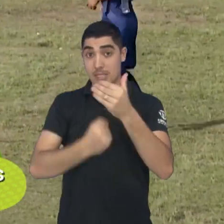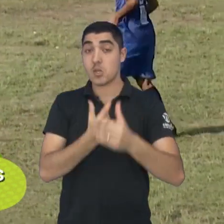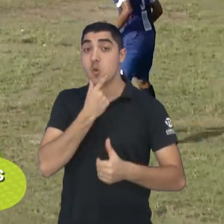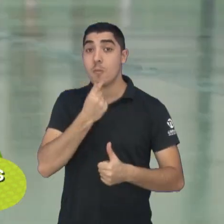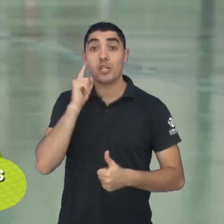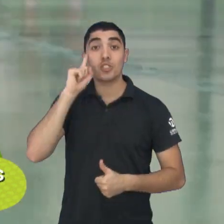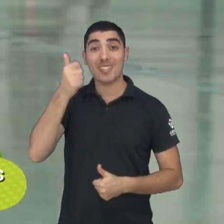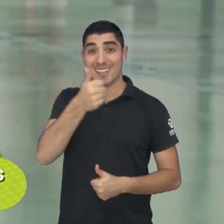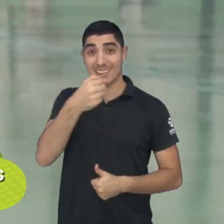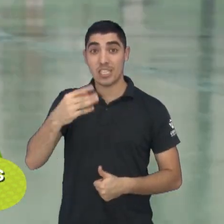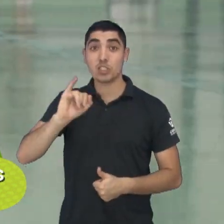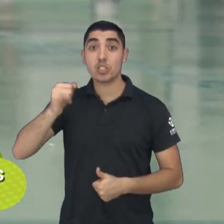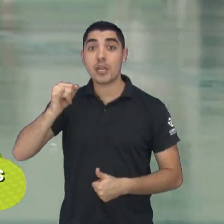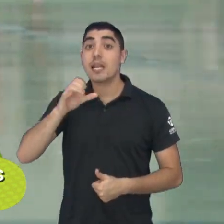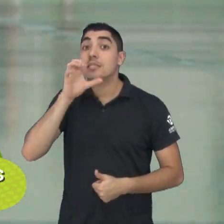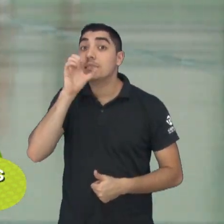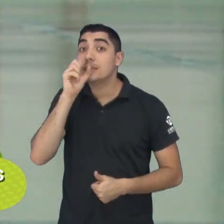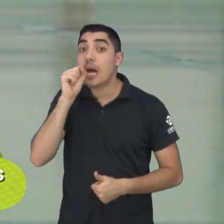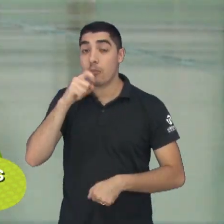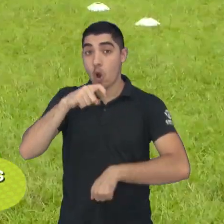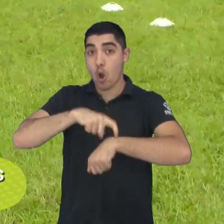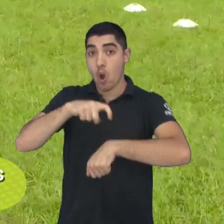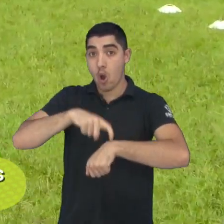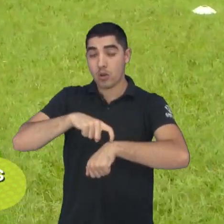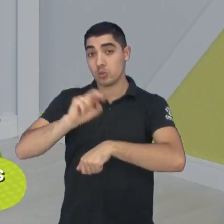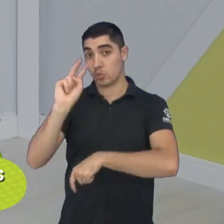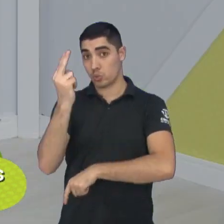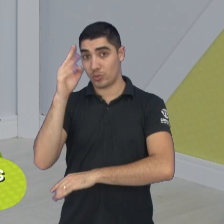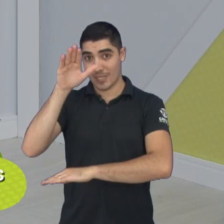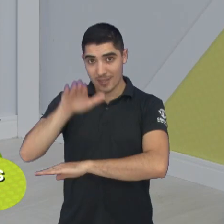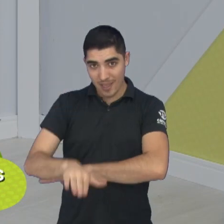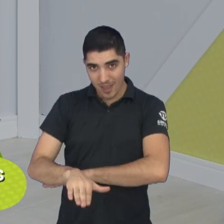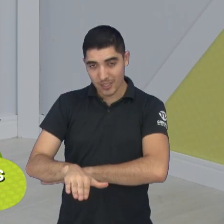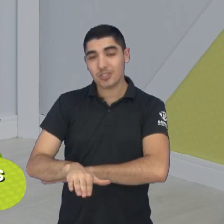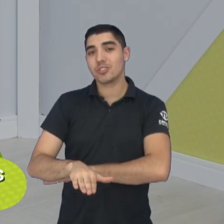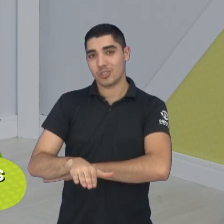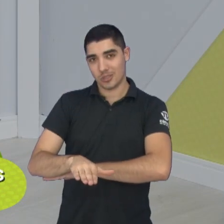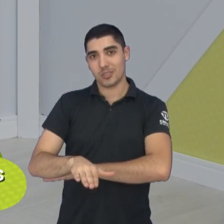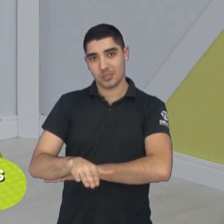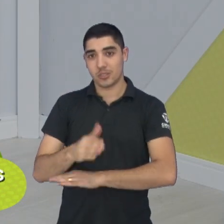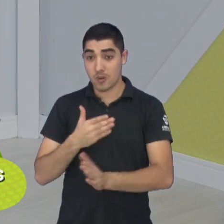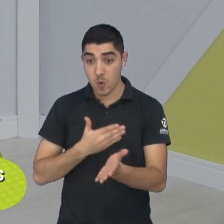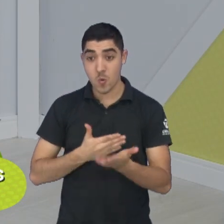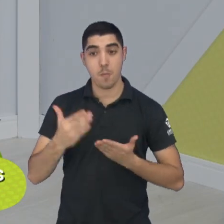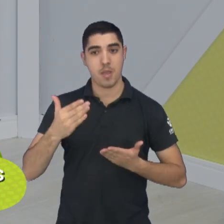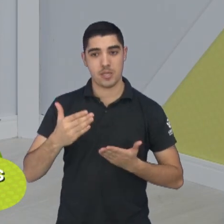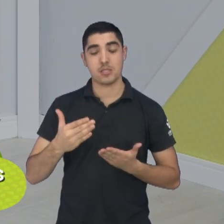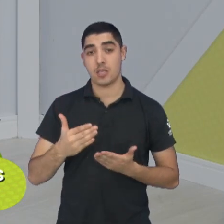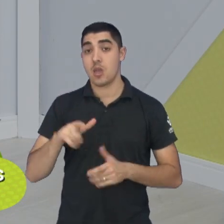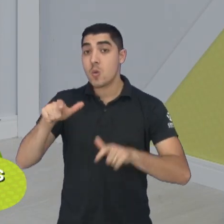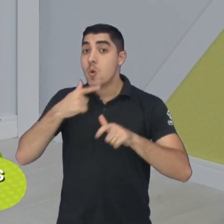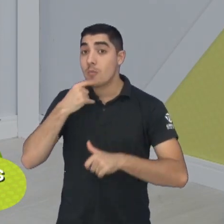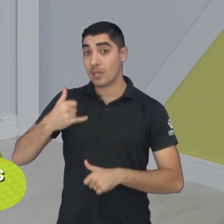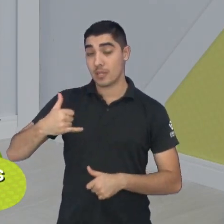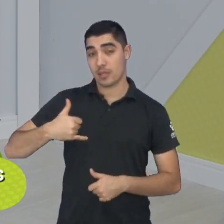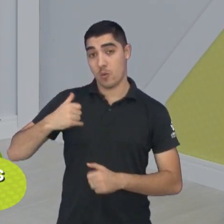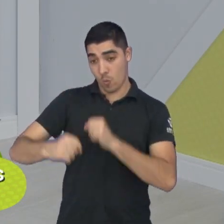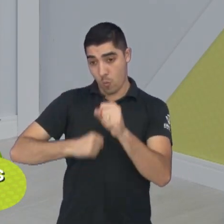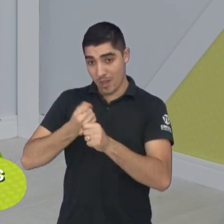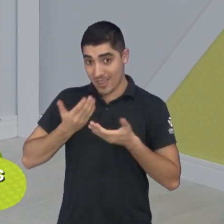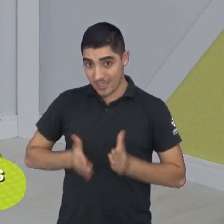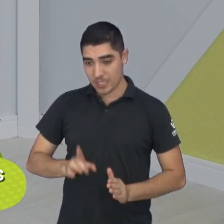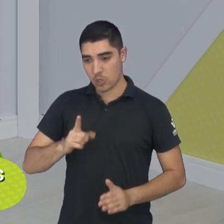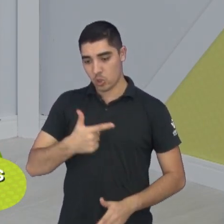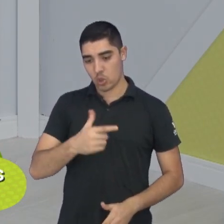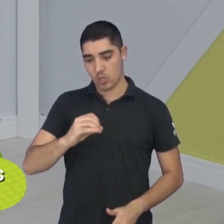de janeiro, um sábado, a partir das 14 horas, popularmente conhecido como 2 da tarde, para garotos nascidos entre os anos de